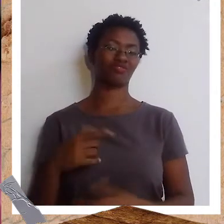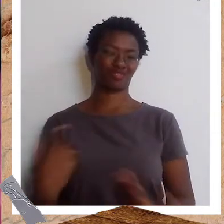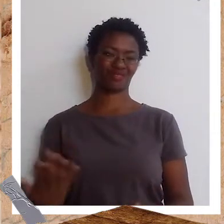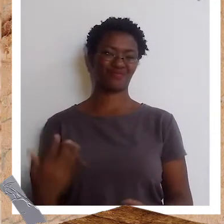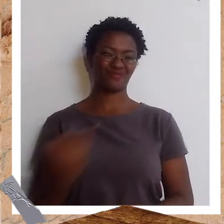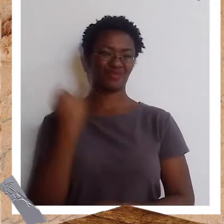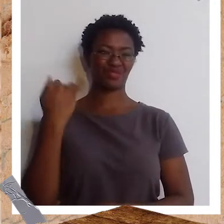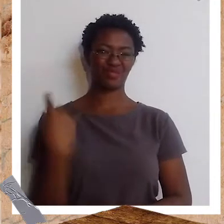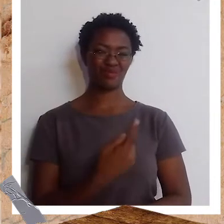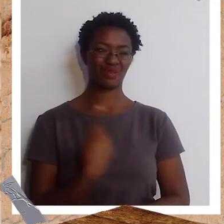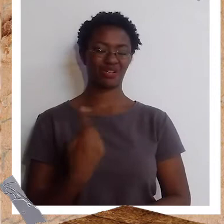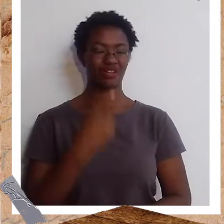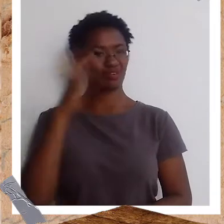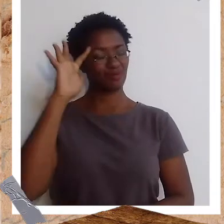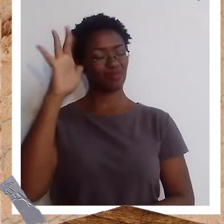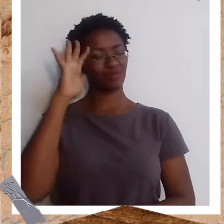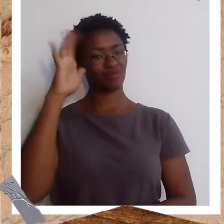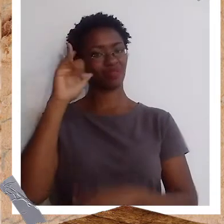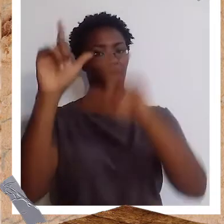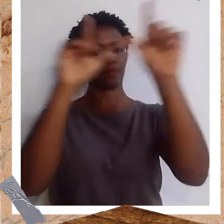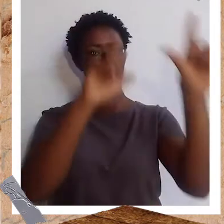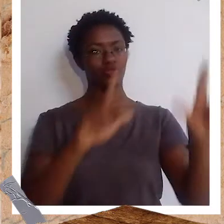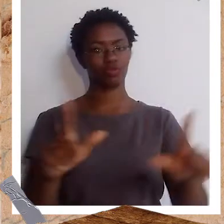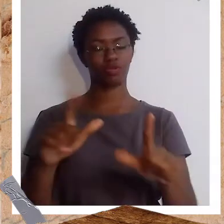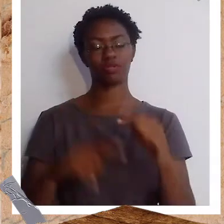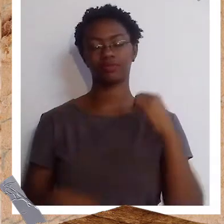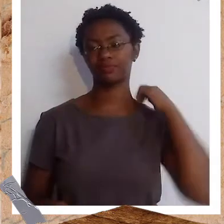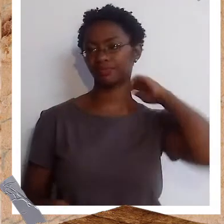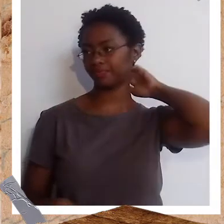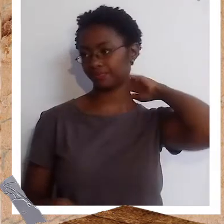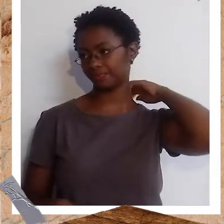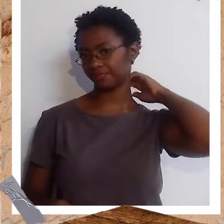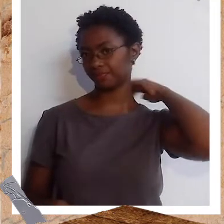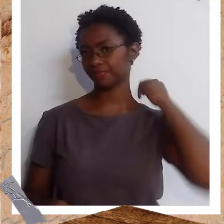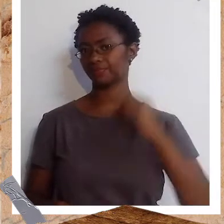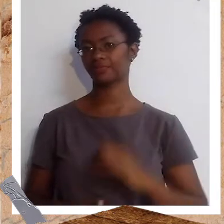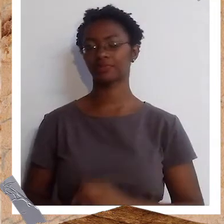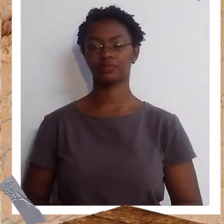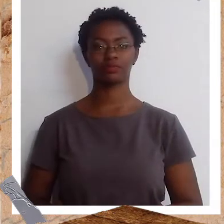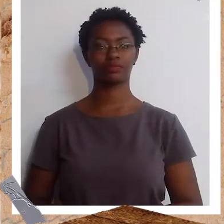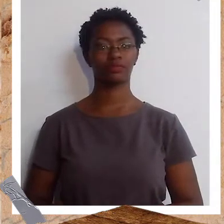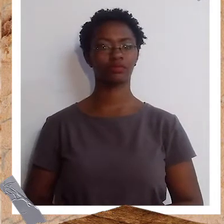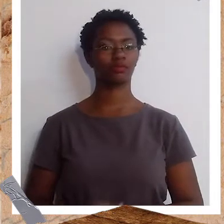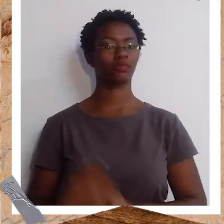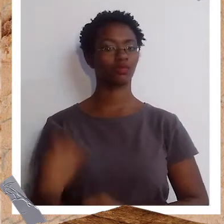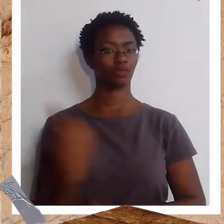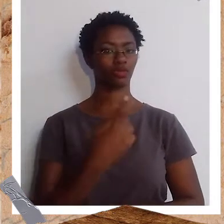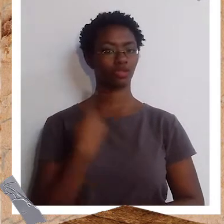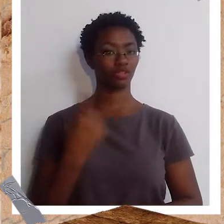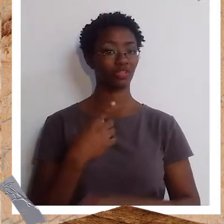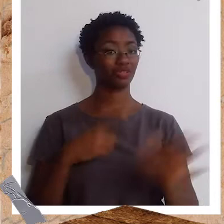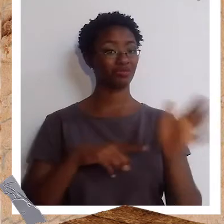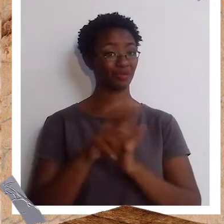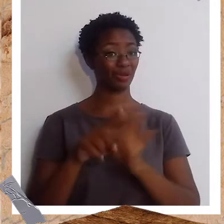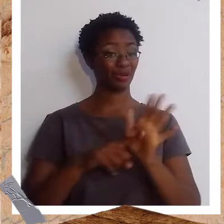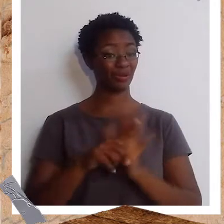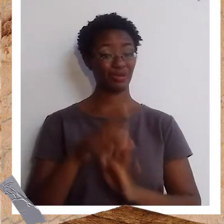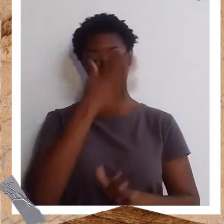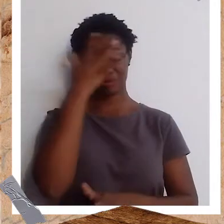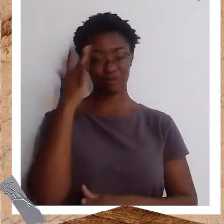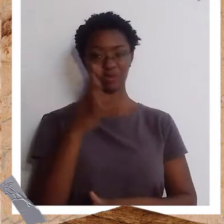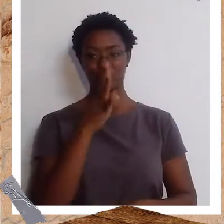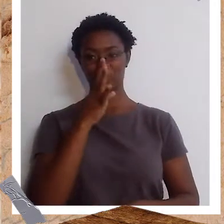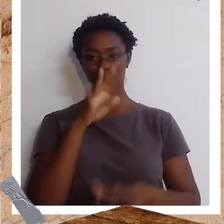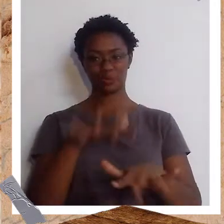gente, em pensar essa exposição. A gente tem perguntas da audiência aqui, estão me